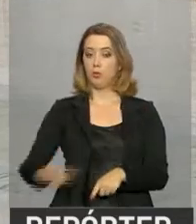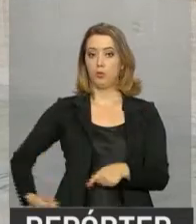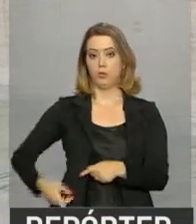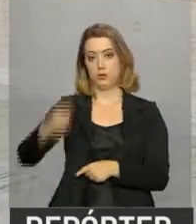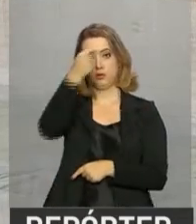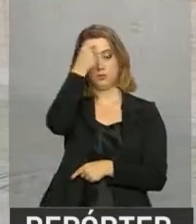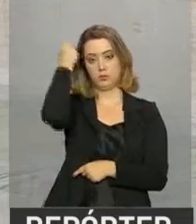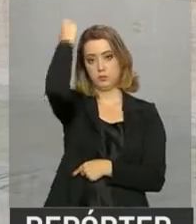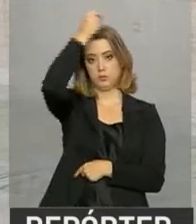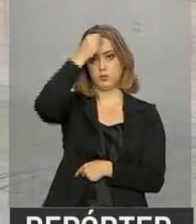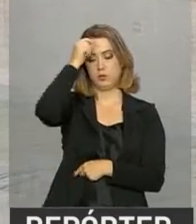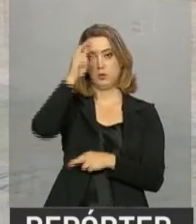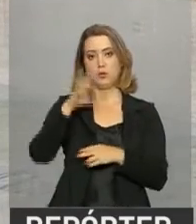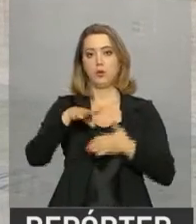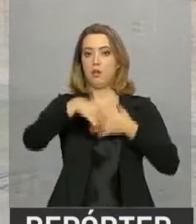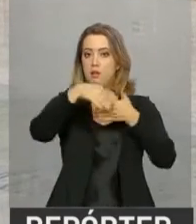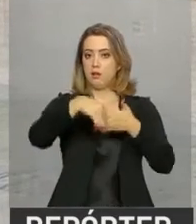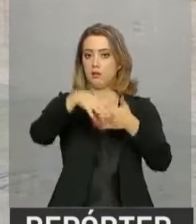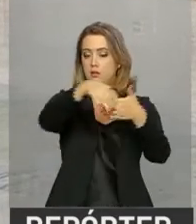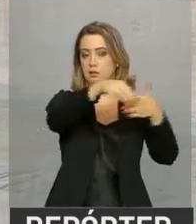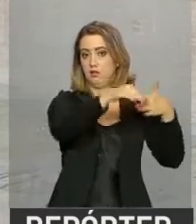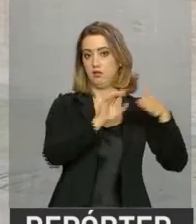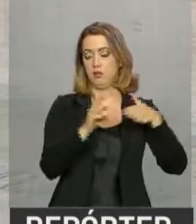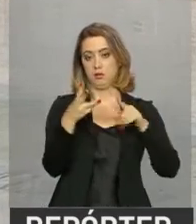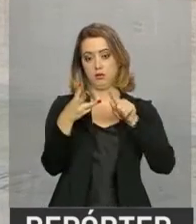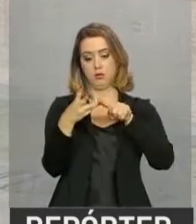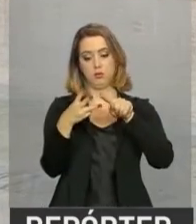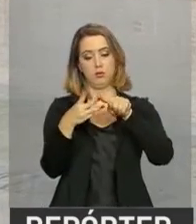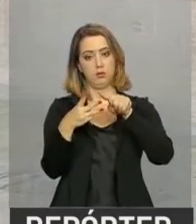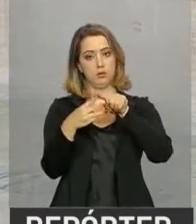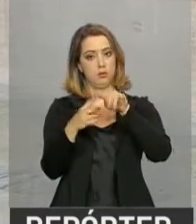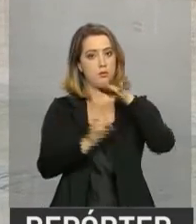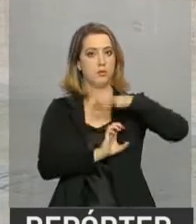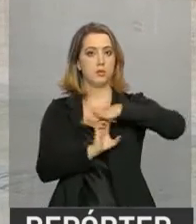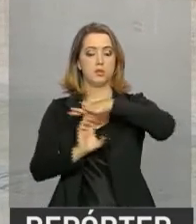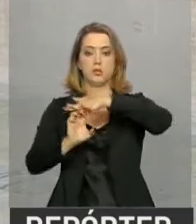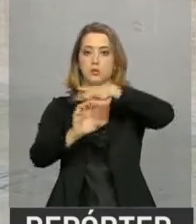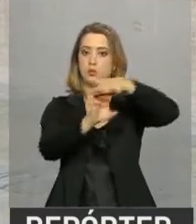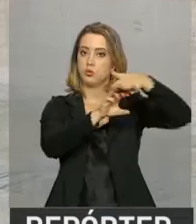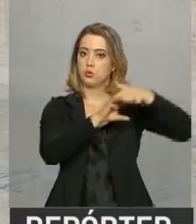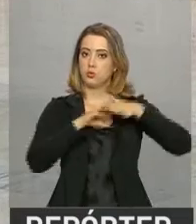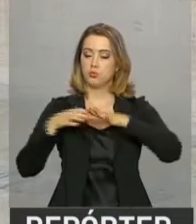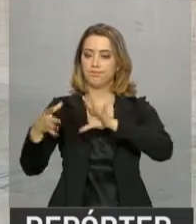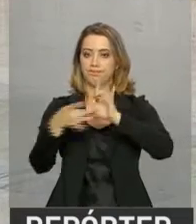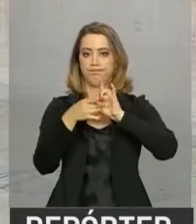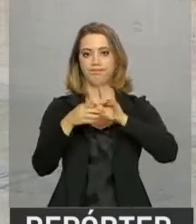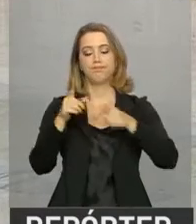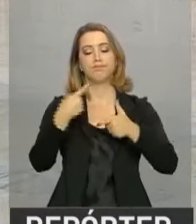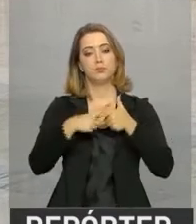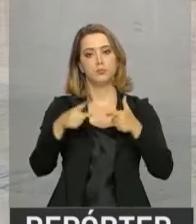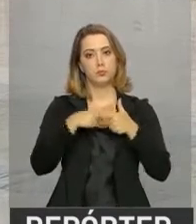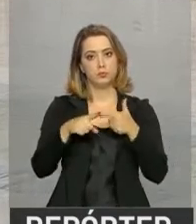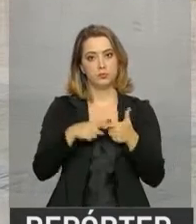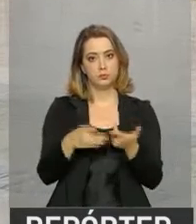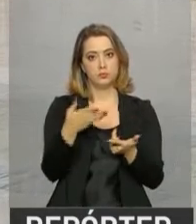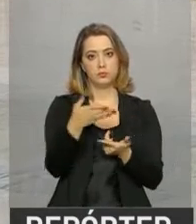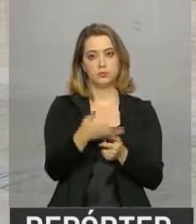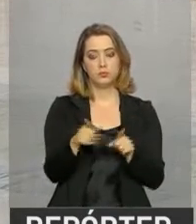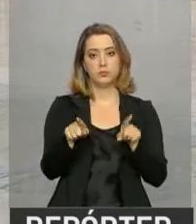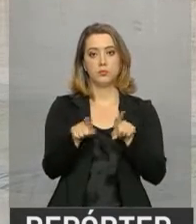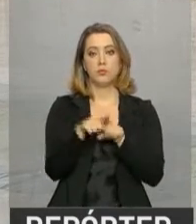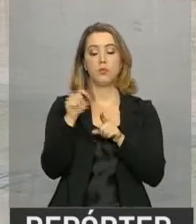hartung representantes das empresas samarco vale do rio doce e da anglo australiana bhp billinton